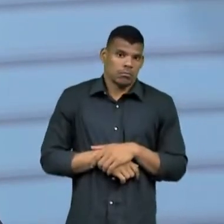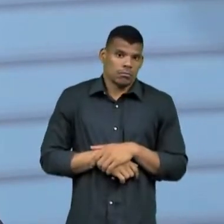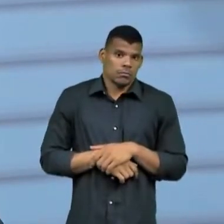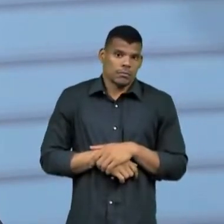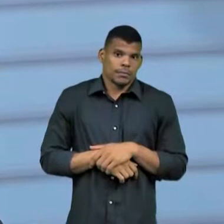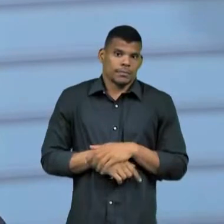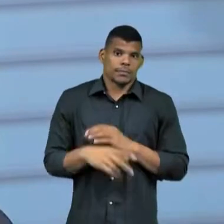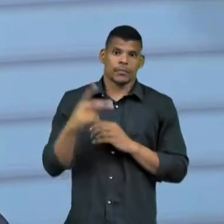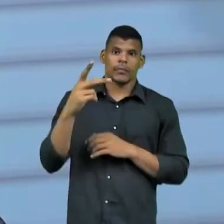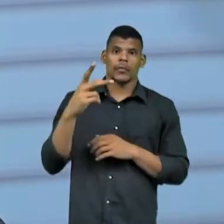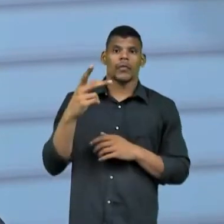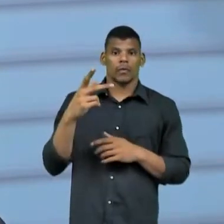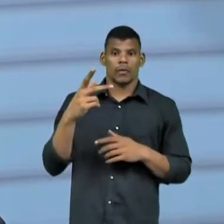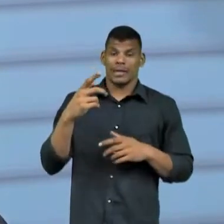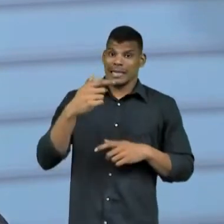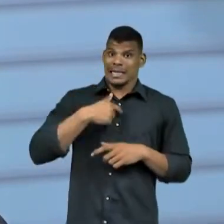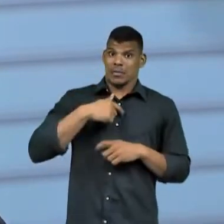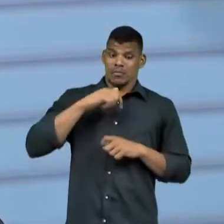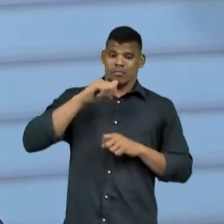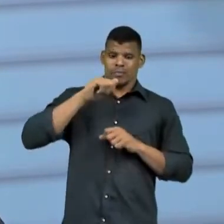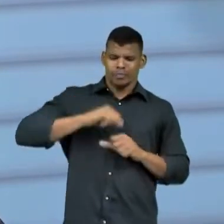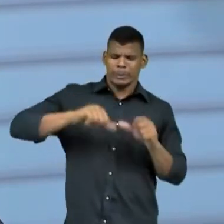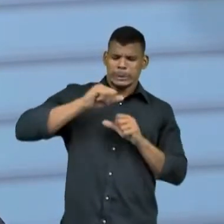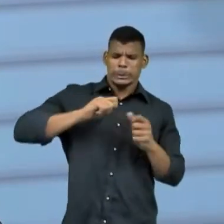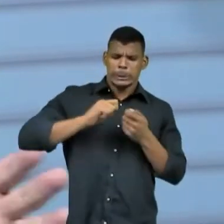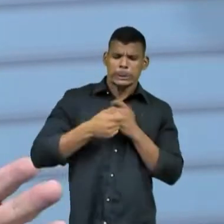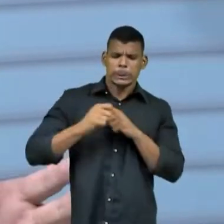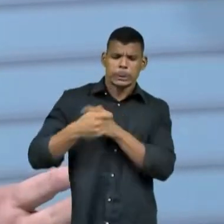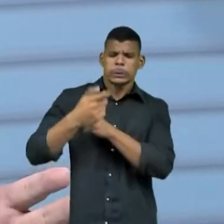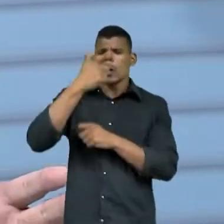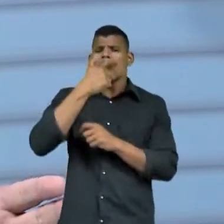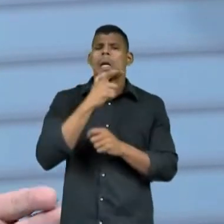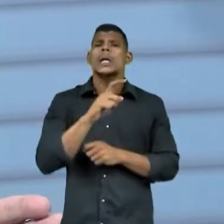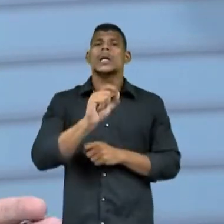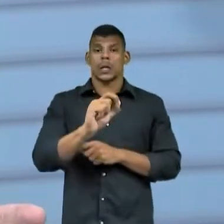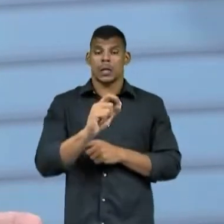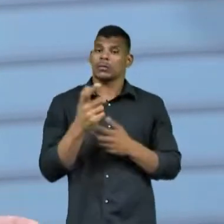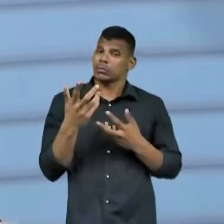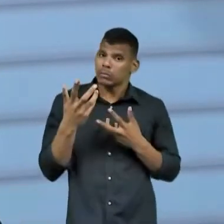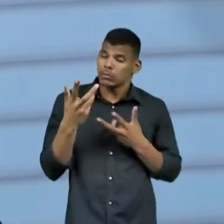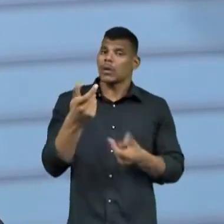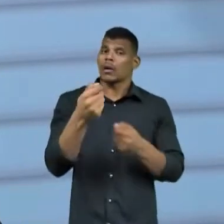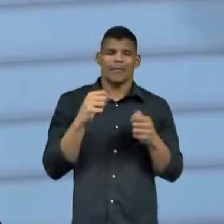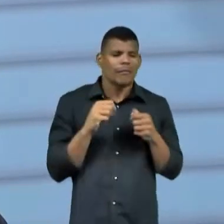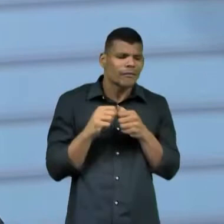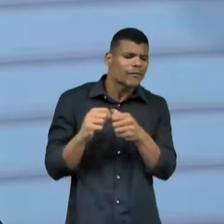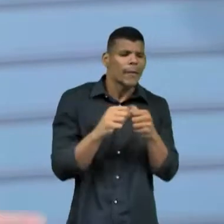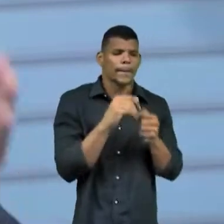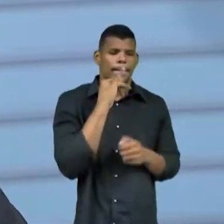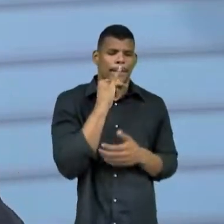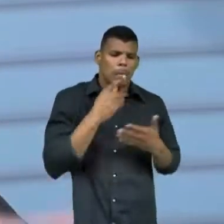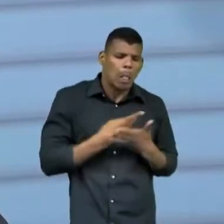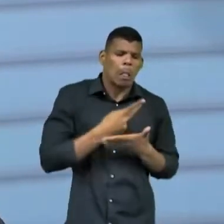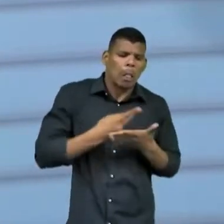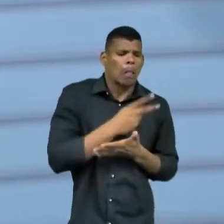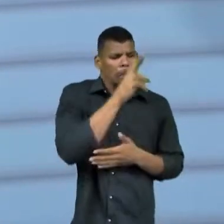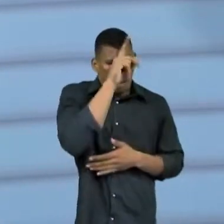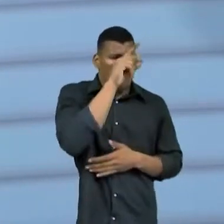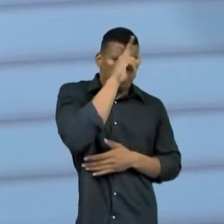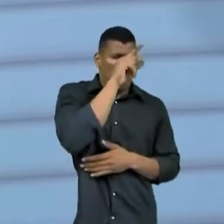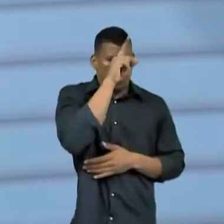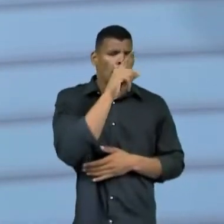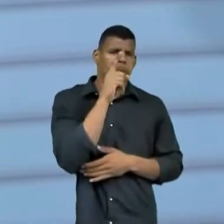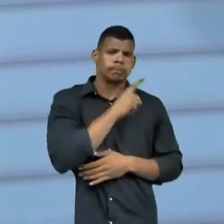faço mas pelo que eu me torno então é maravilhoso isso a pessoa errou a vida todinha tá no hospital